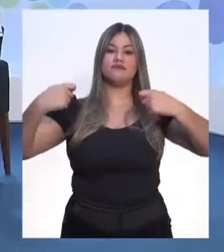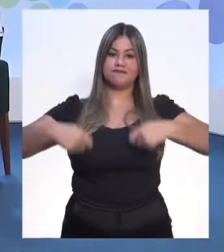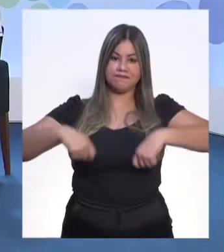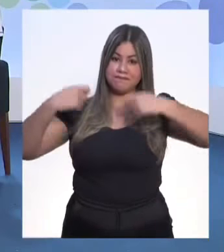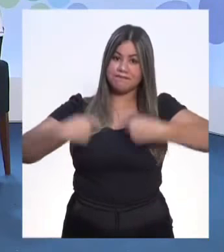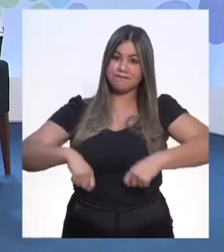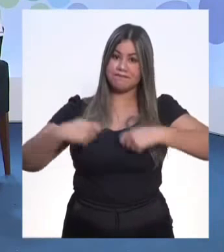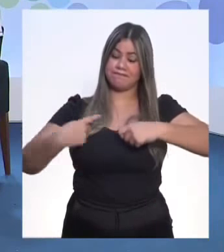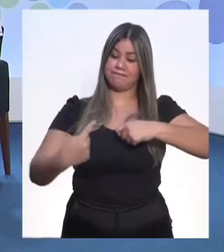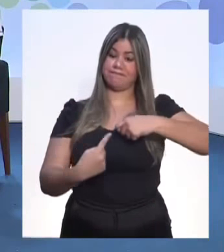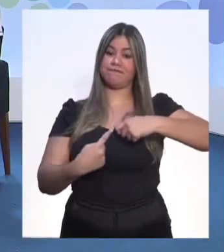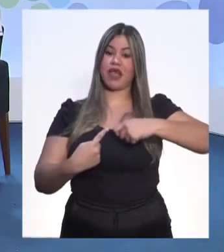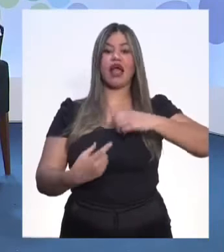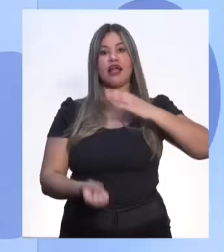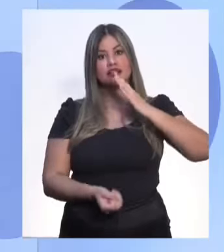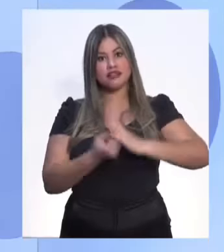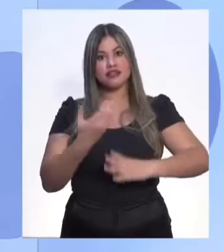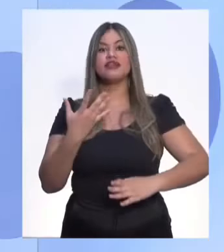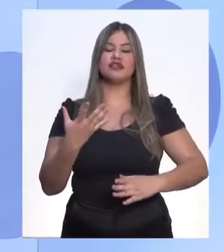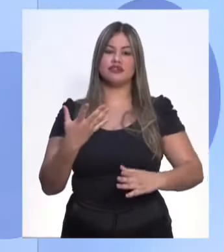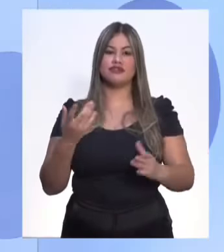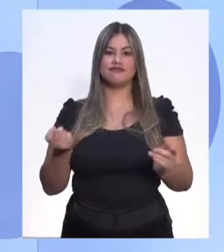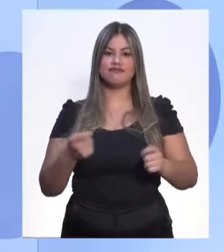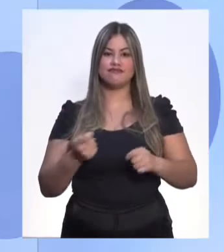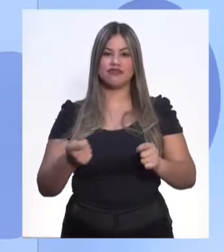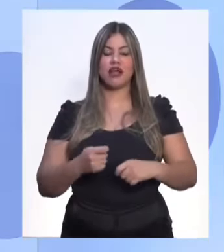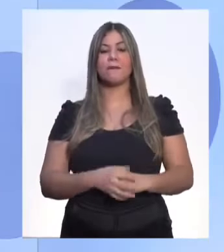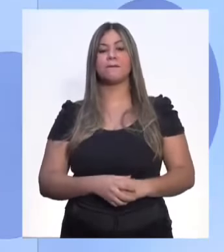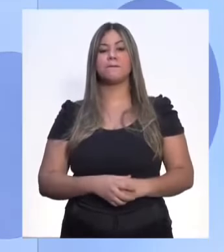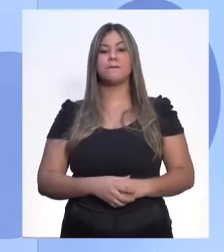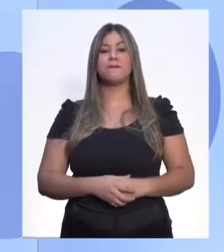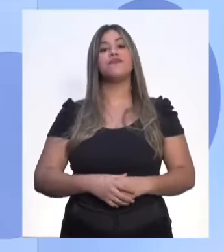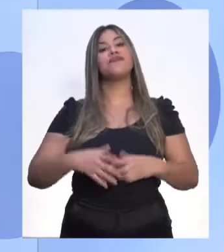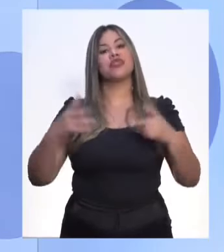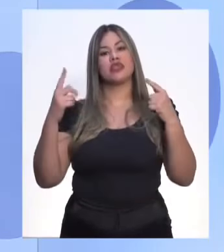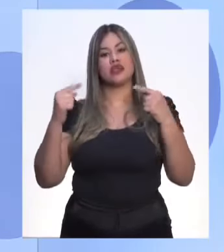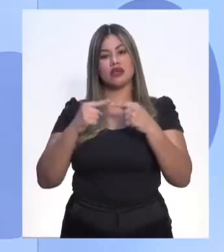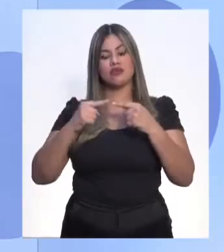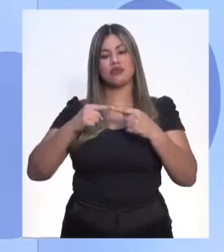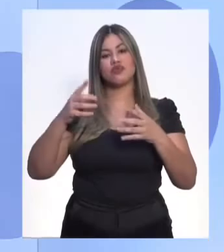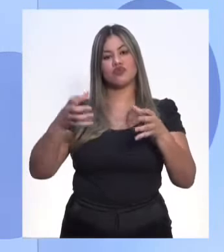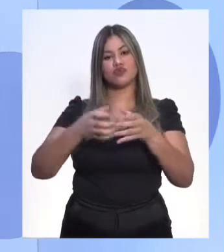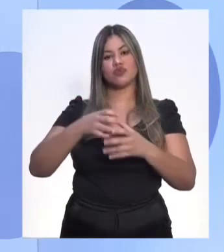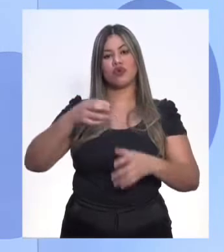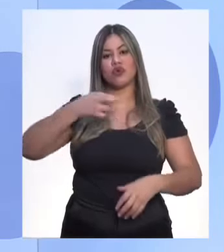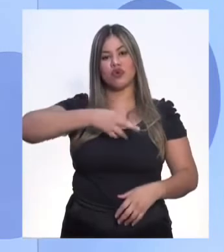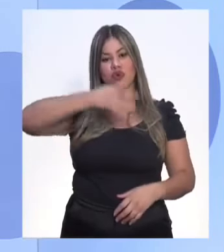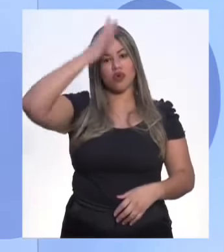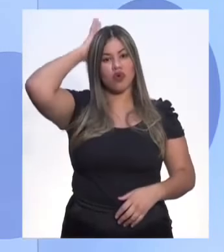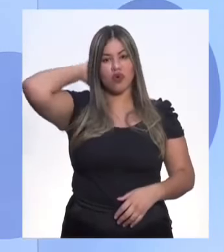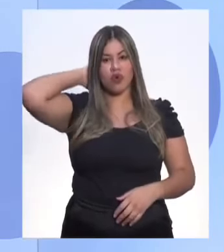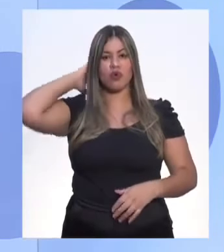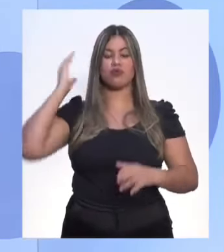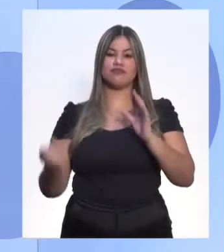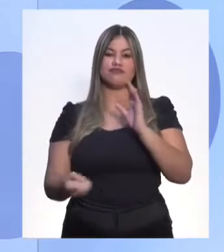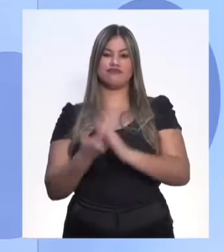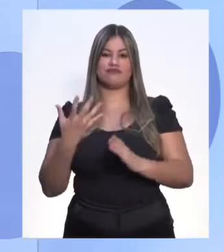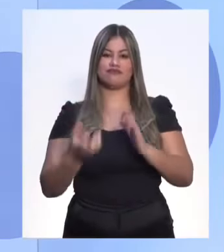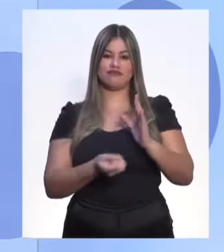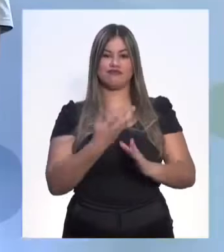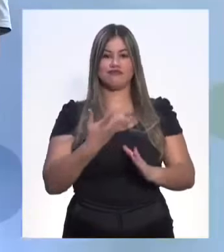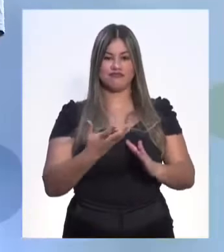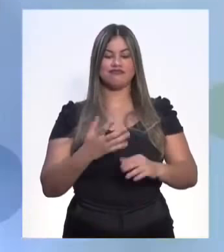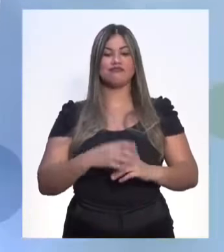então basicamente a criação foi dada com a necessidade e assim que os romanos fizeram né o sistema de numeração dele é